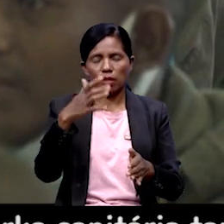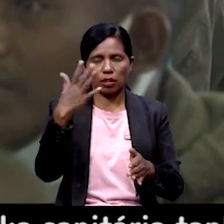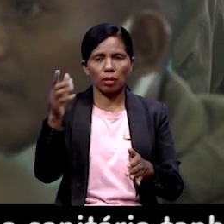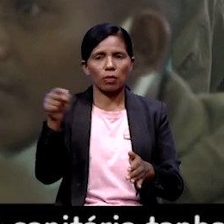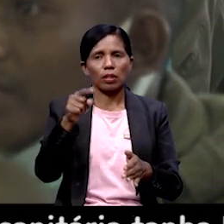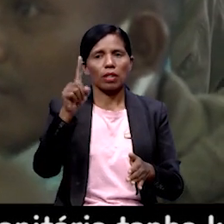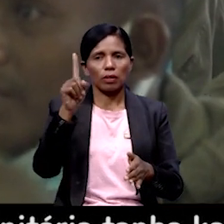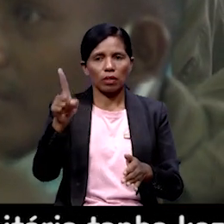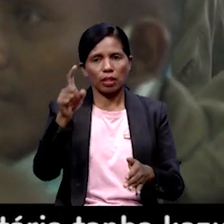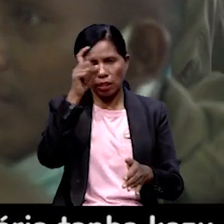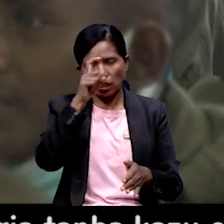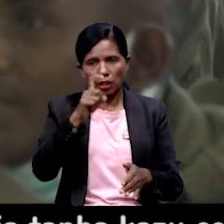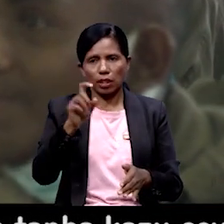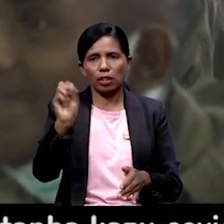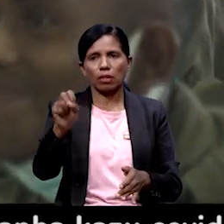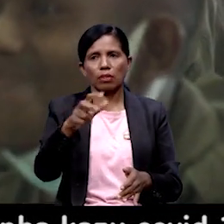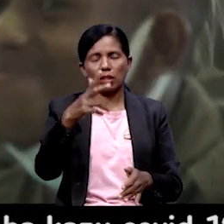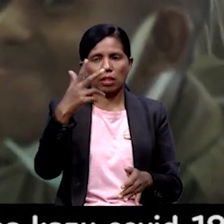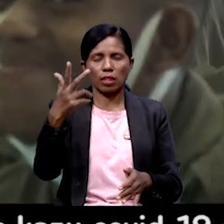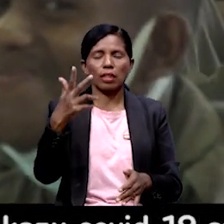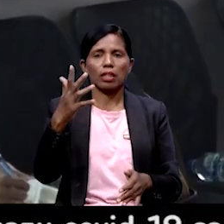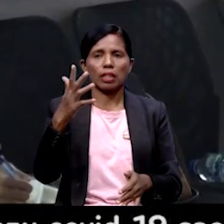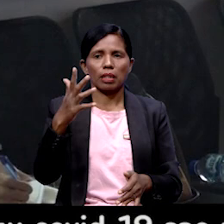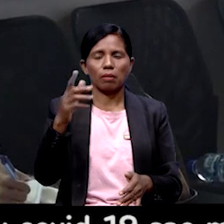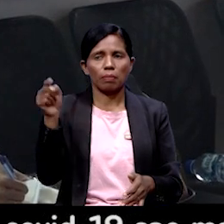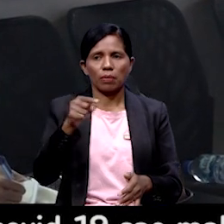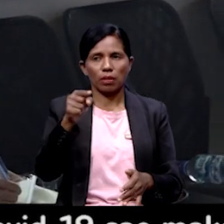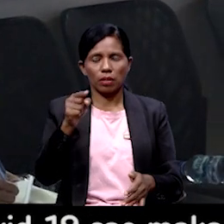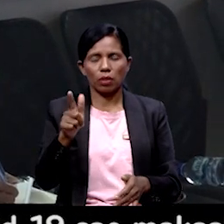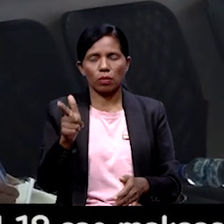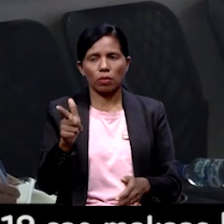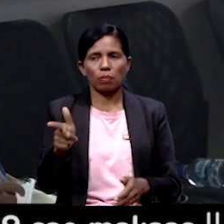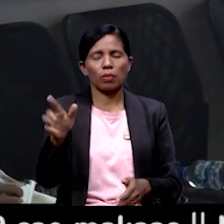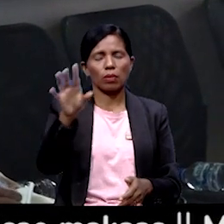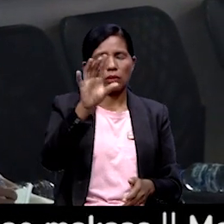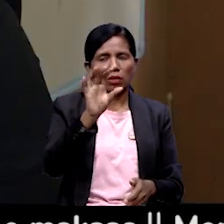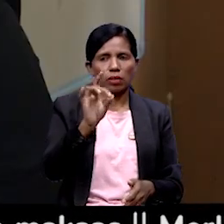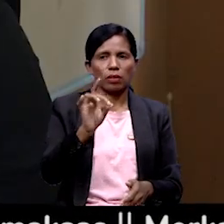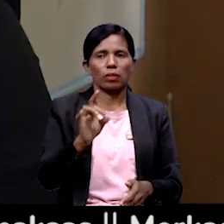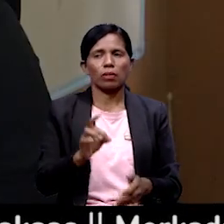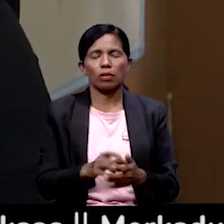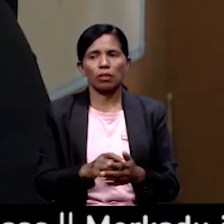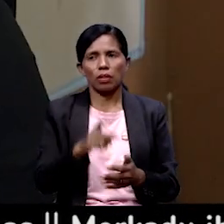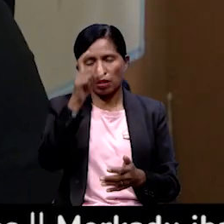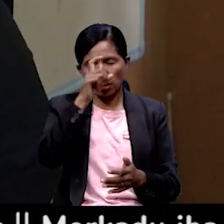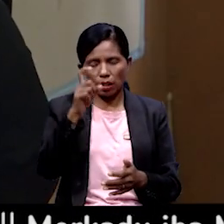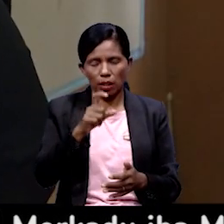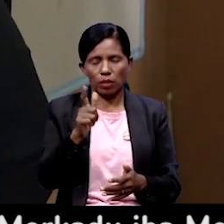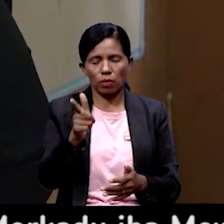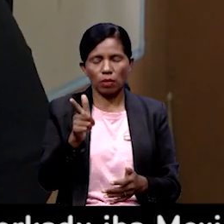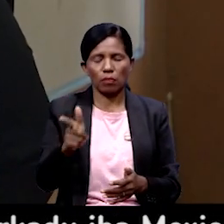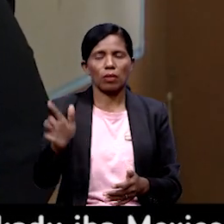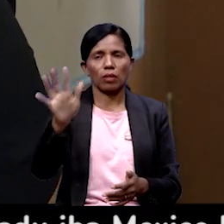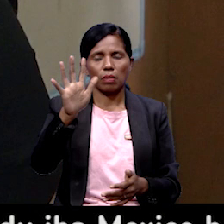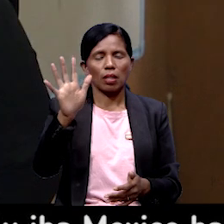ida tina sanulu resin lima to rua nulu resinghat persentu rua nulu resin hitu notinan rua nulu resin lima to hat nulu resin